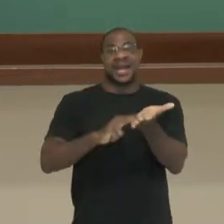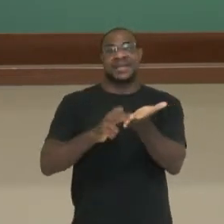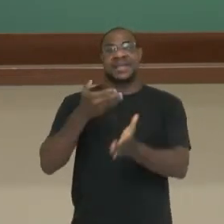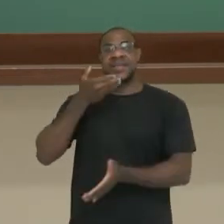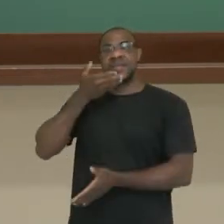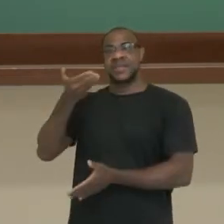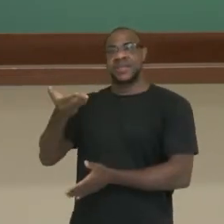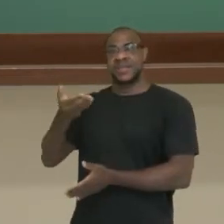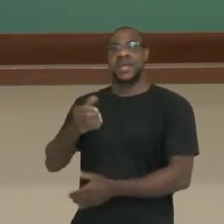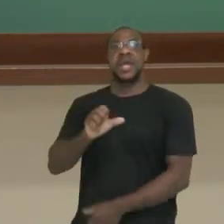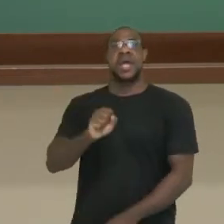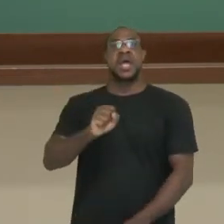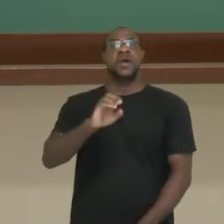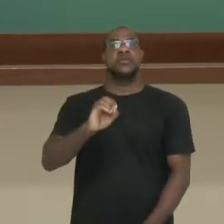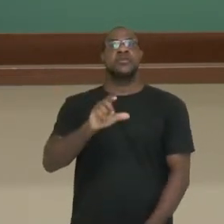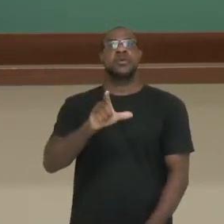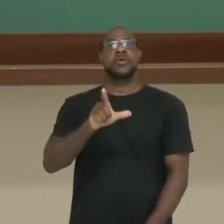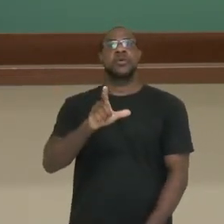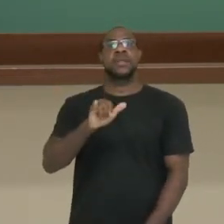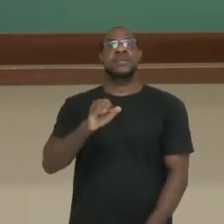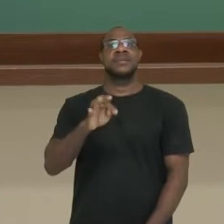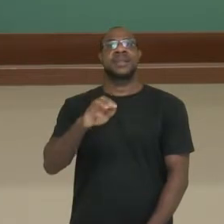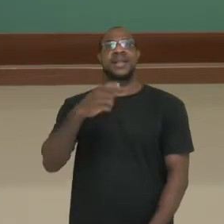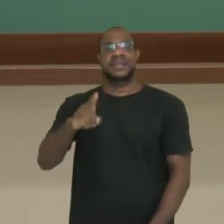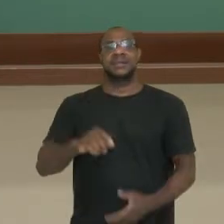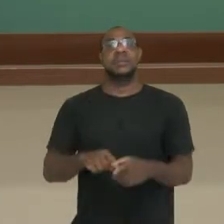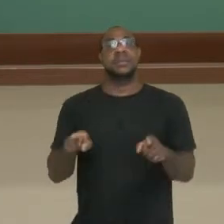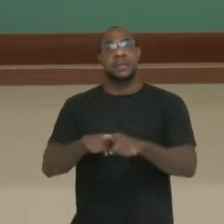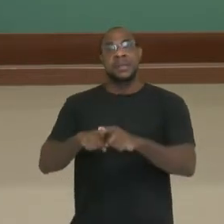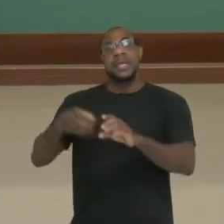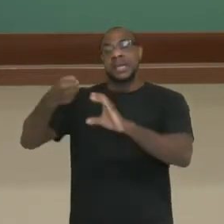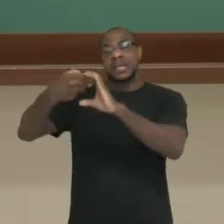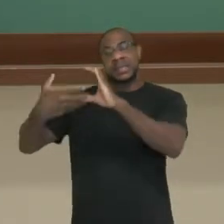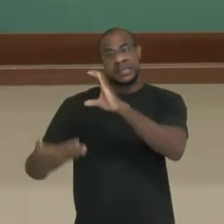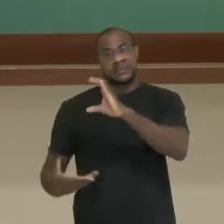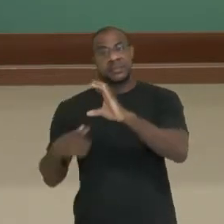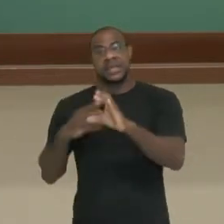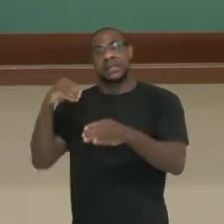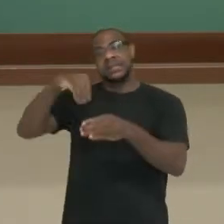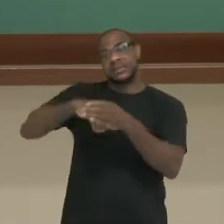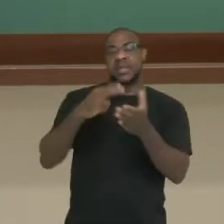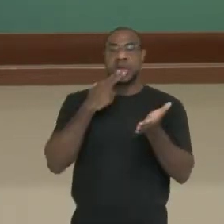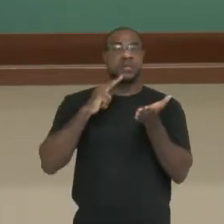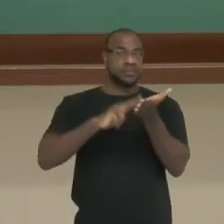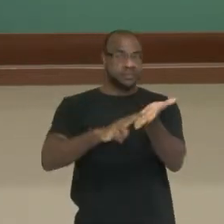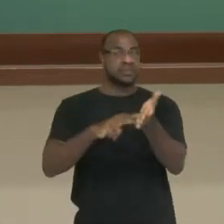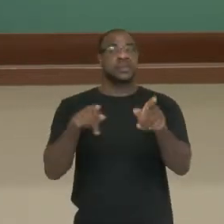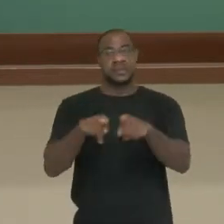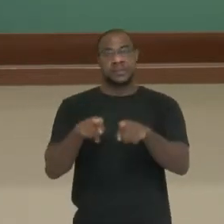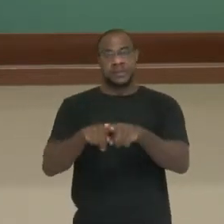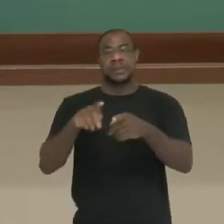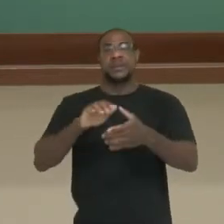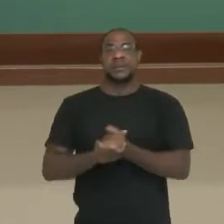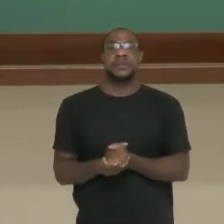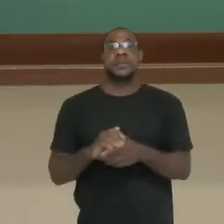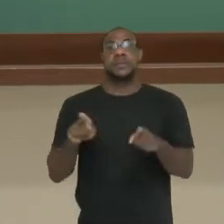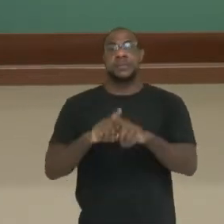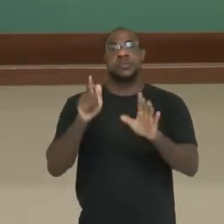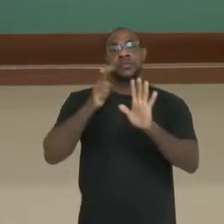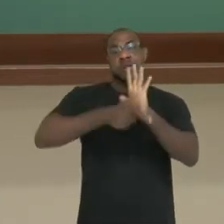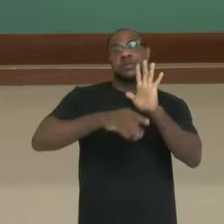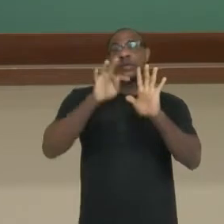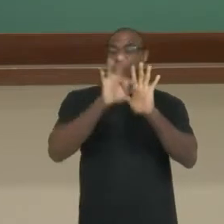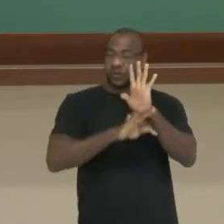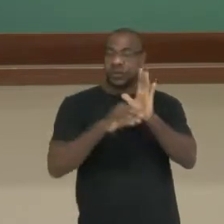dos elementos composicionais, das características que constituem a carta de solicitação enquanto gênero